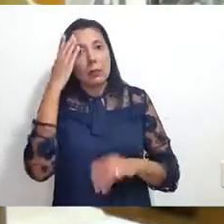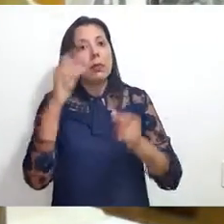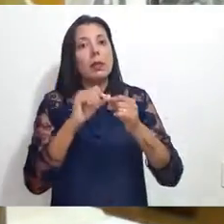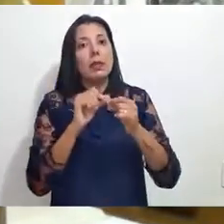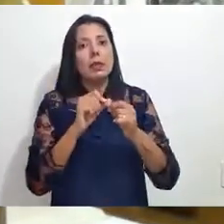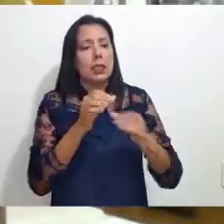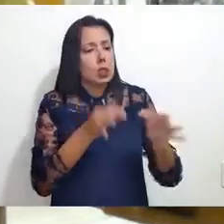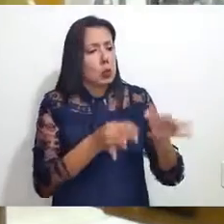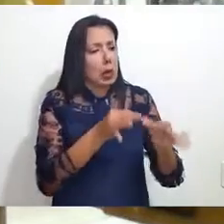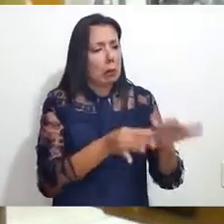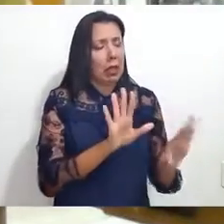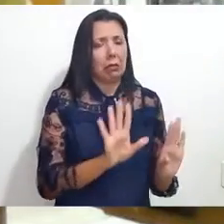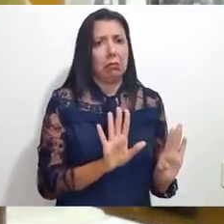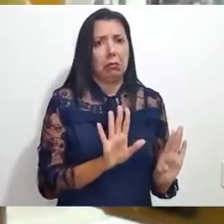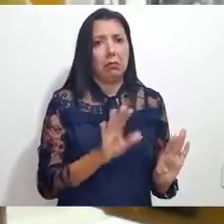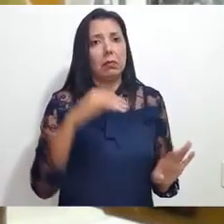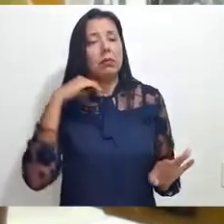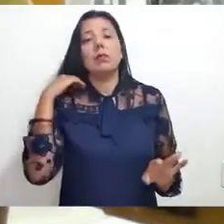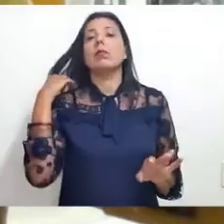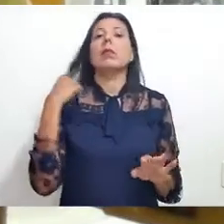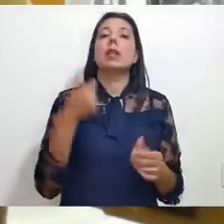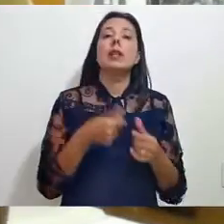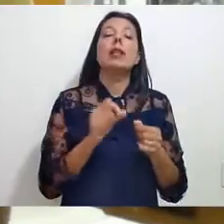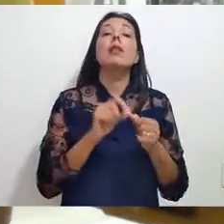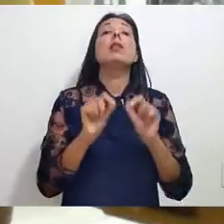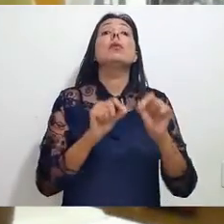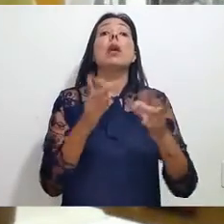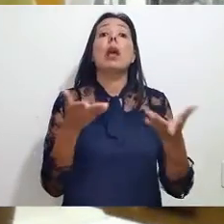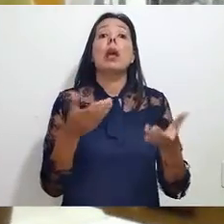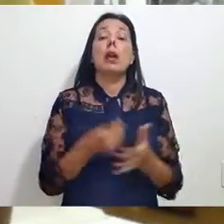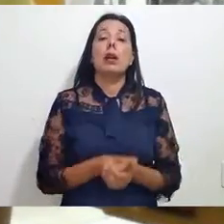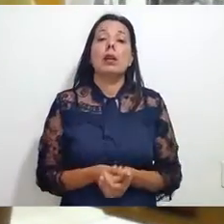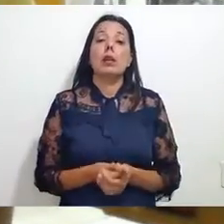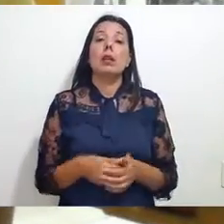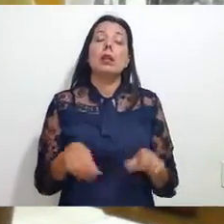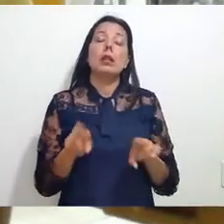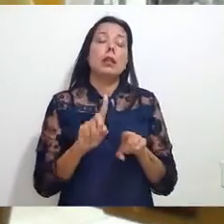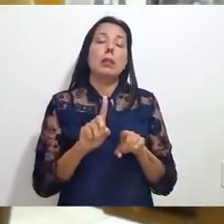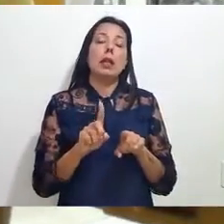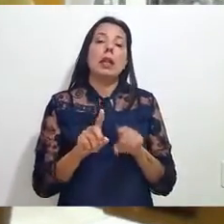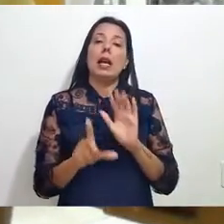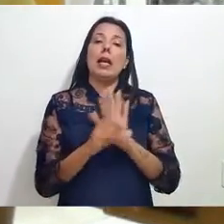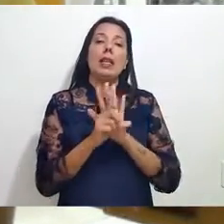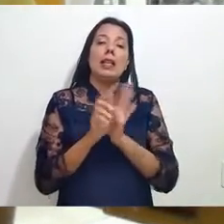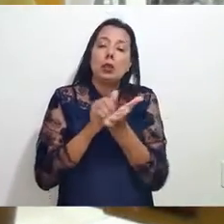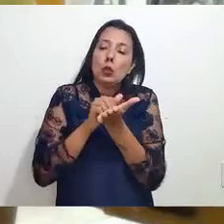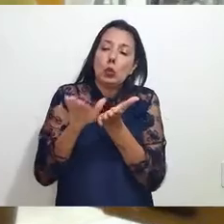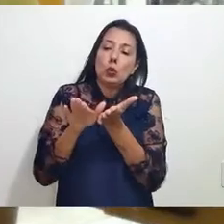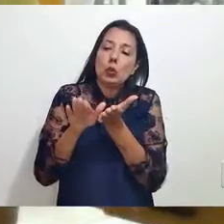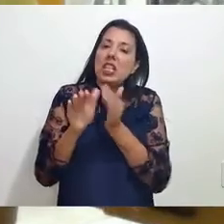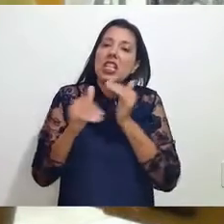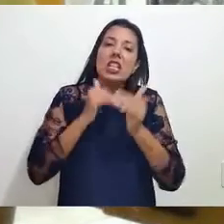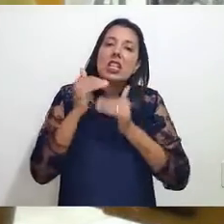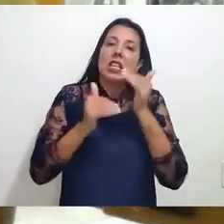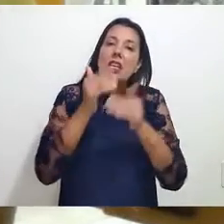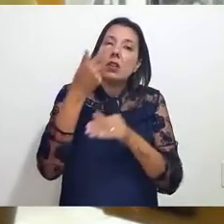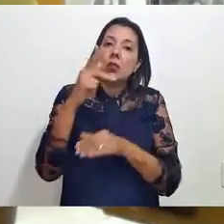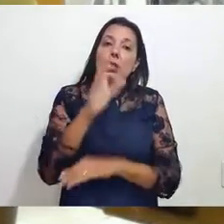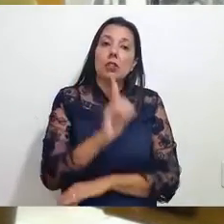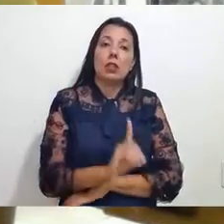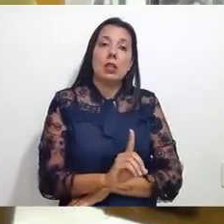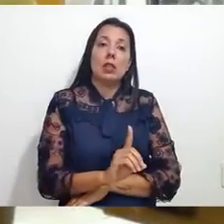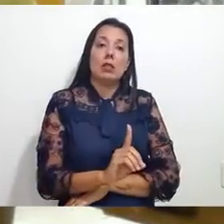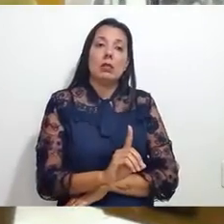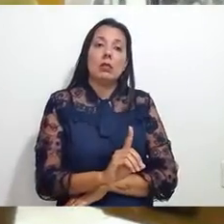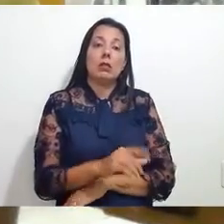junto, a Márcia e Eliane, por onde vocês estão? Eu quero dizer que eu amo muito vocês, aprendi demais com vocês, e esse